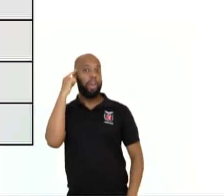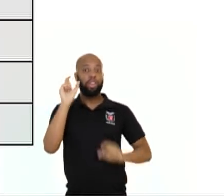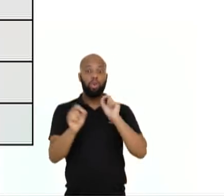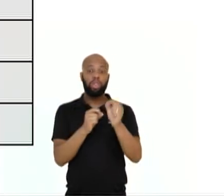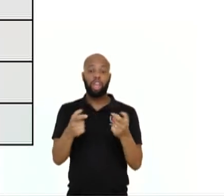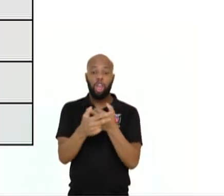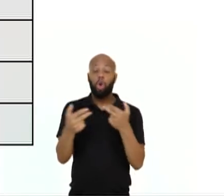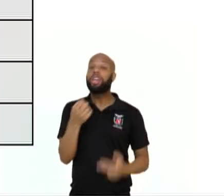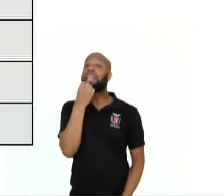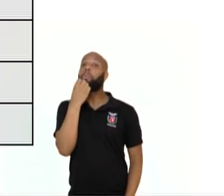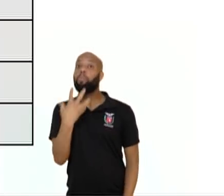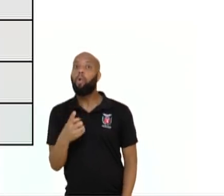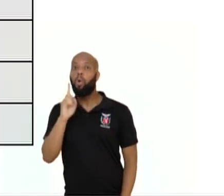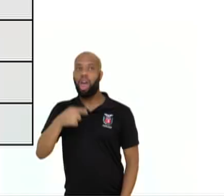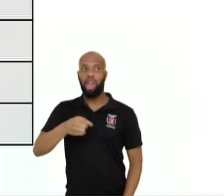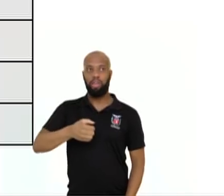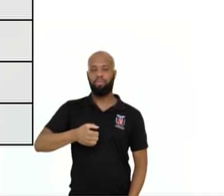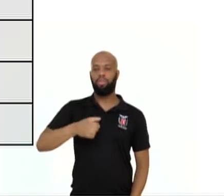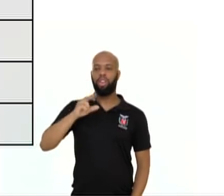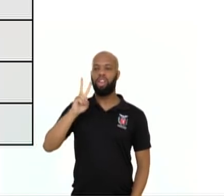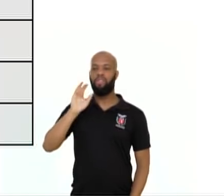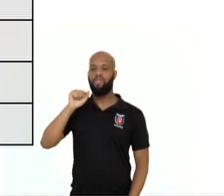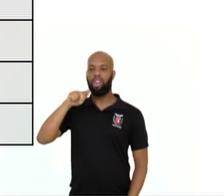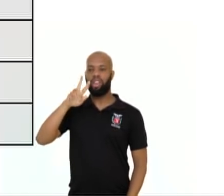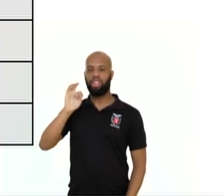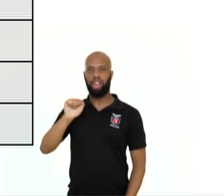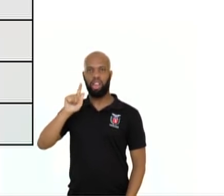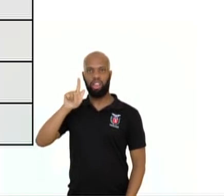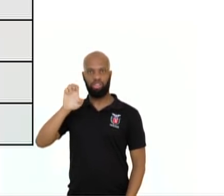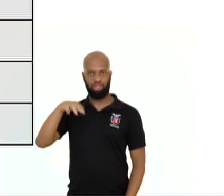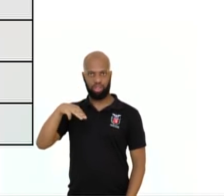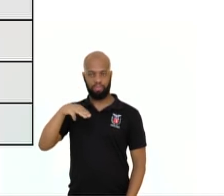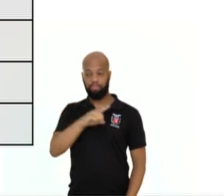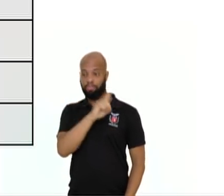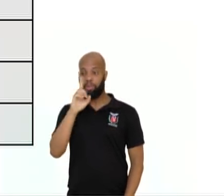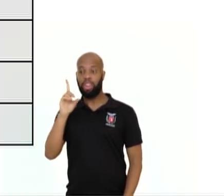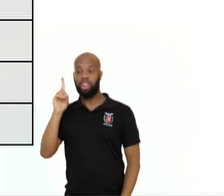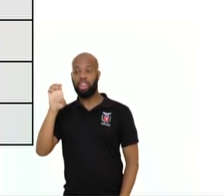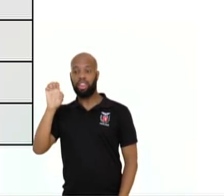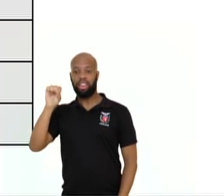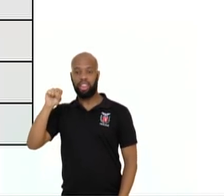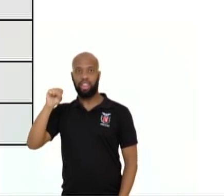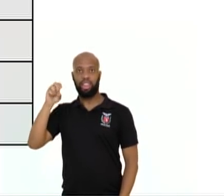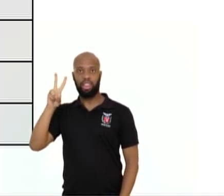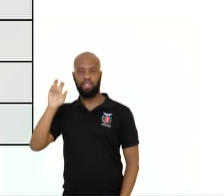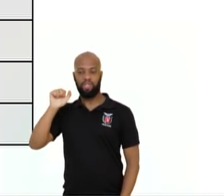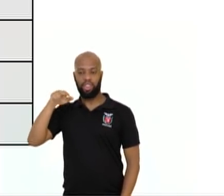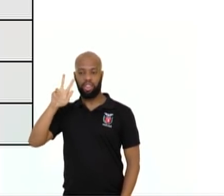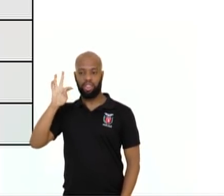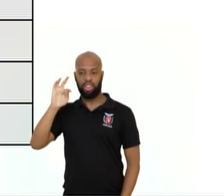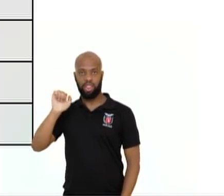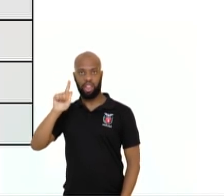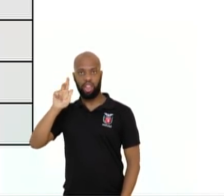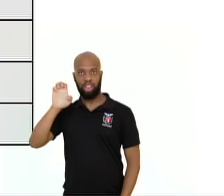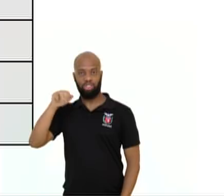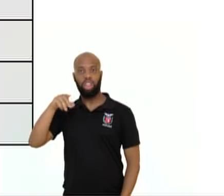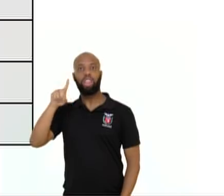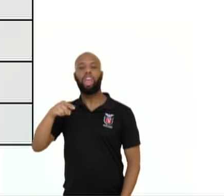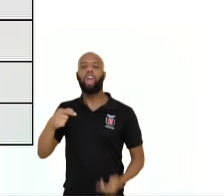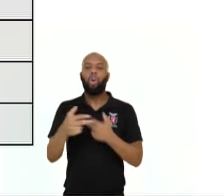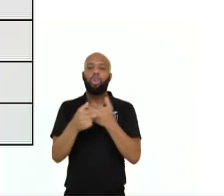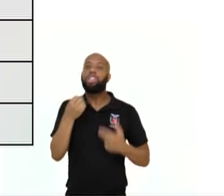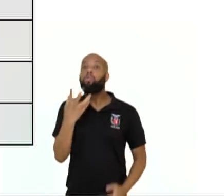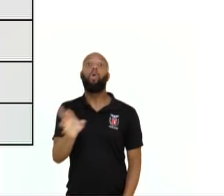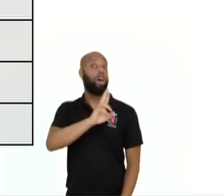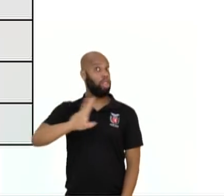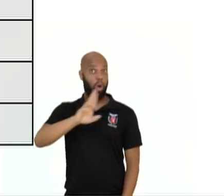uma desvantagem para cada uma das formas de energia apresentadas no gráfico estudado no slide anterior. Aqui eu coloquei as formas de